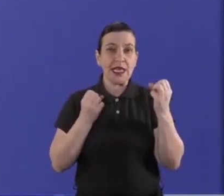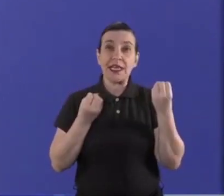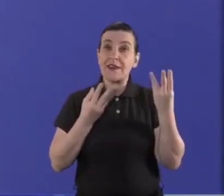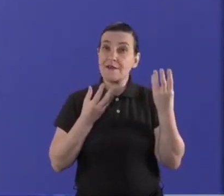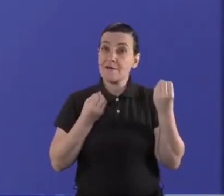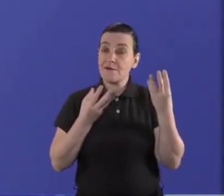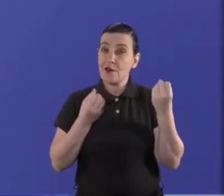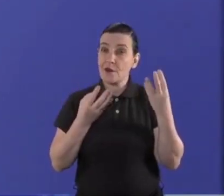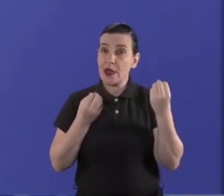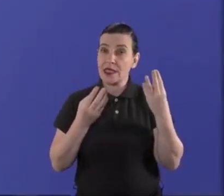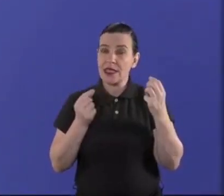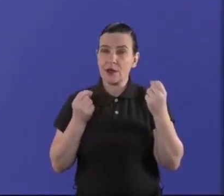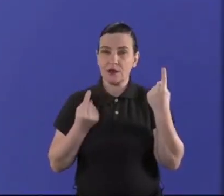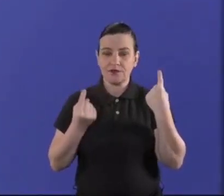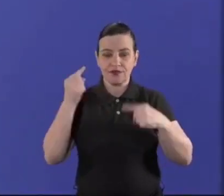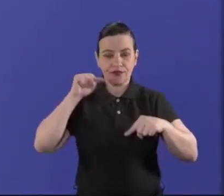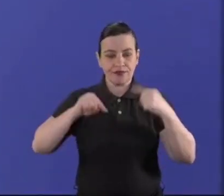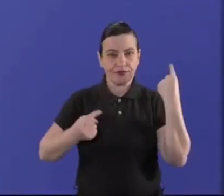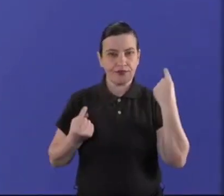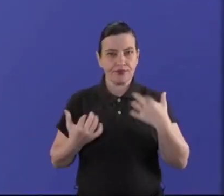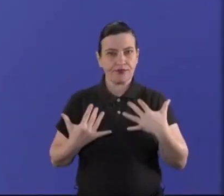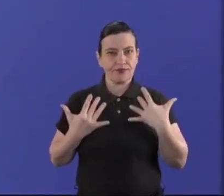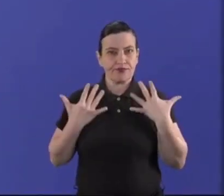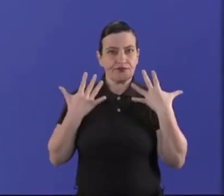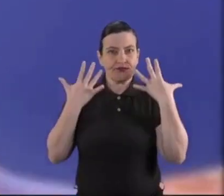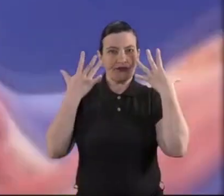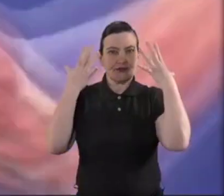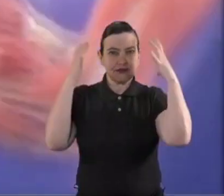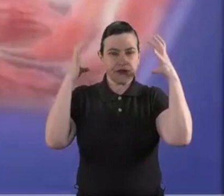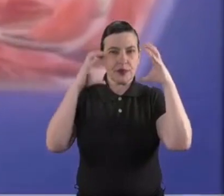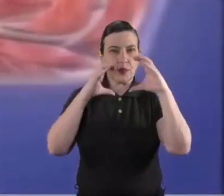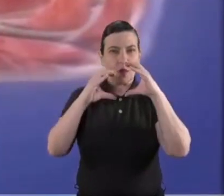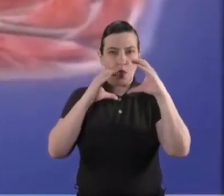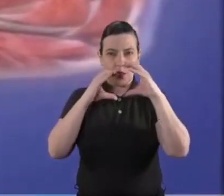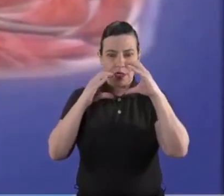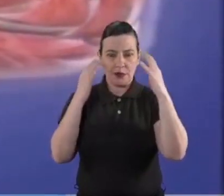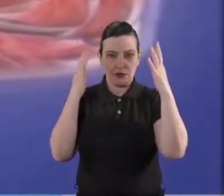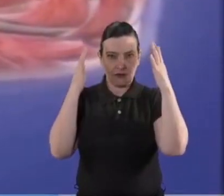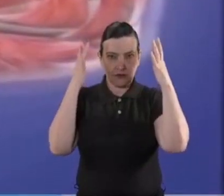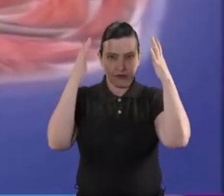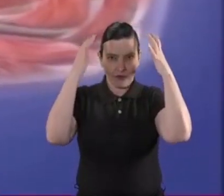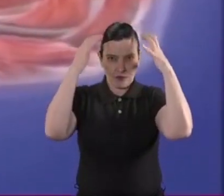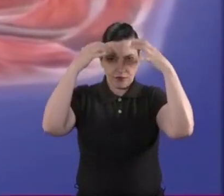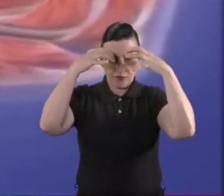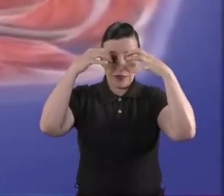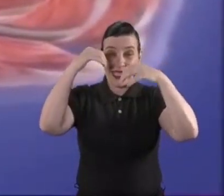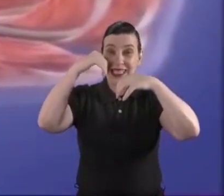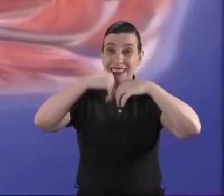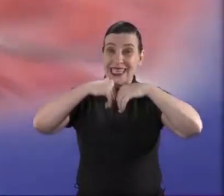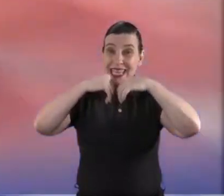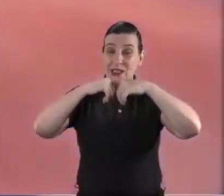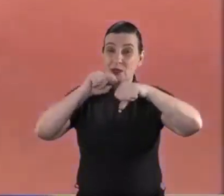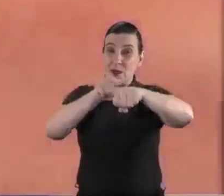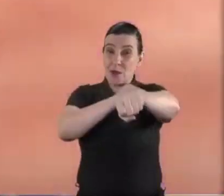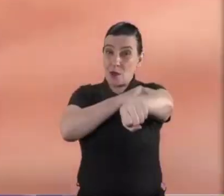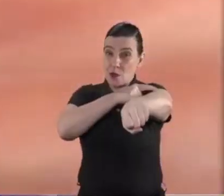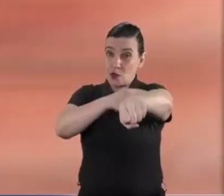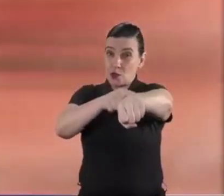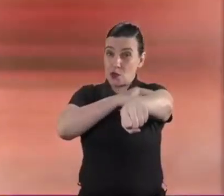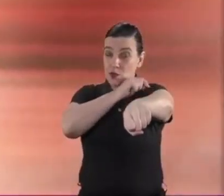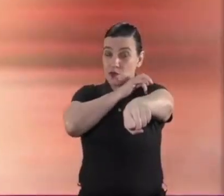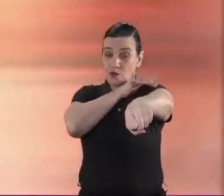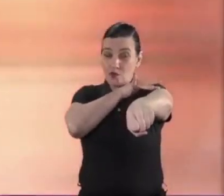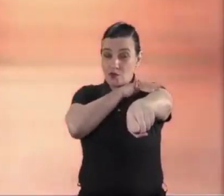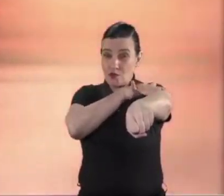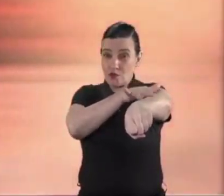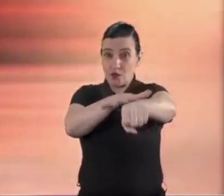que é conduzida por feixes nervosos que se comunicam diretamente com o músculo. Dentro do músculo, uma série de reações químicas